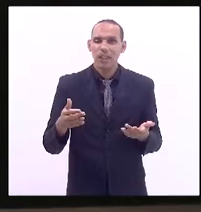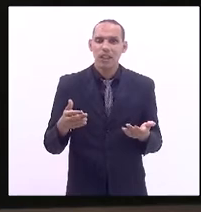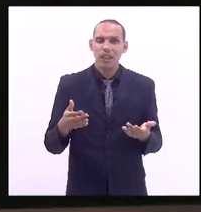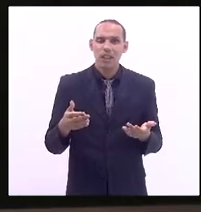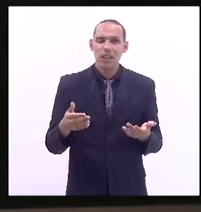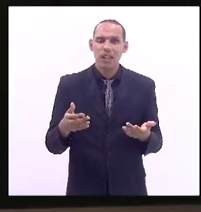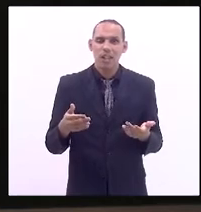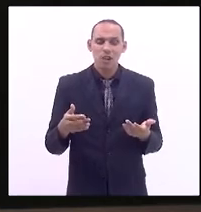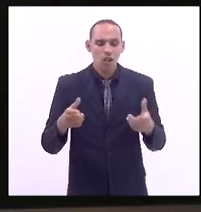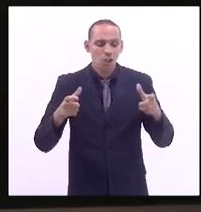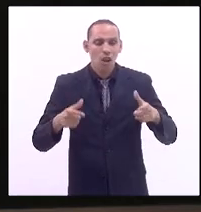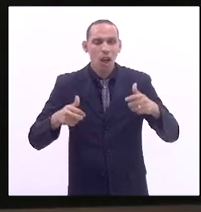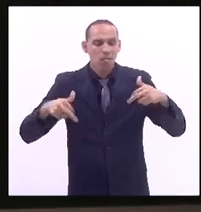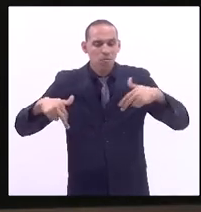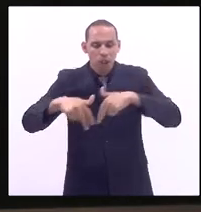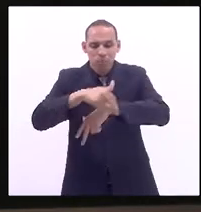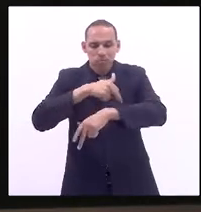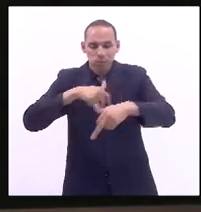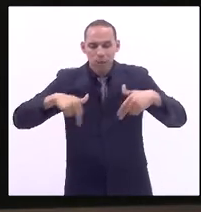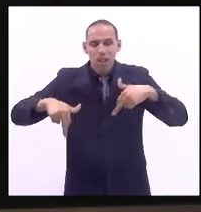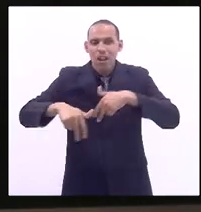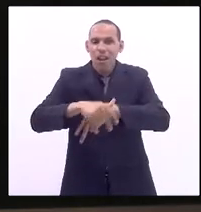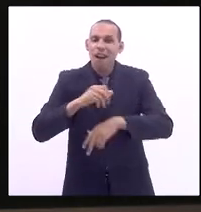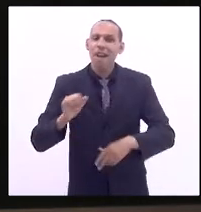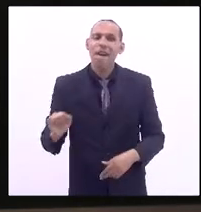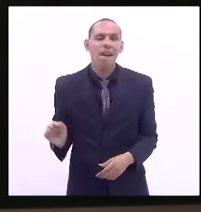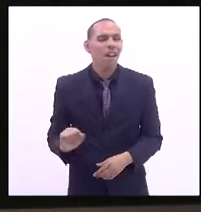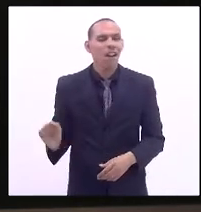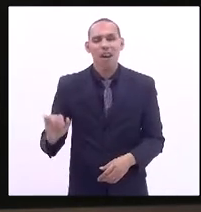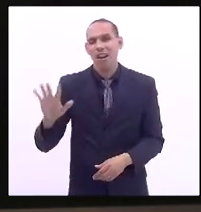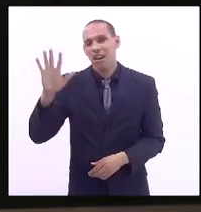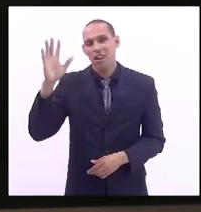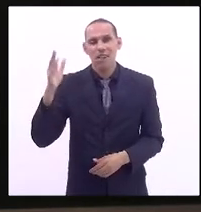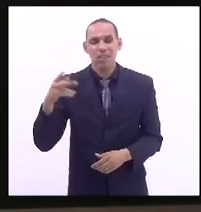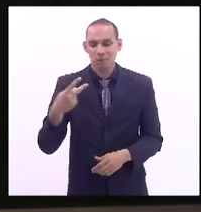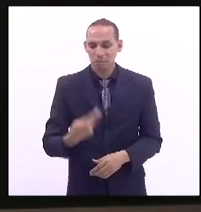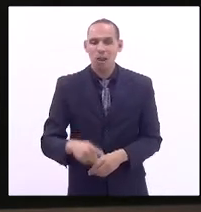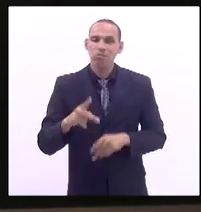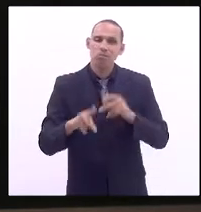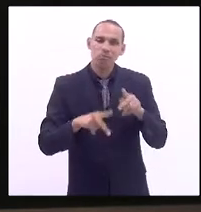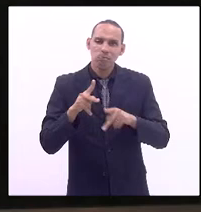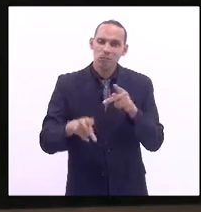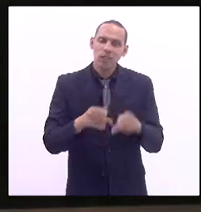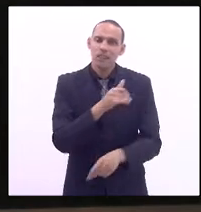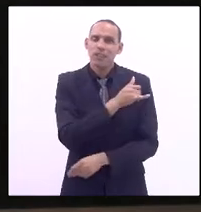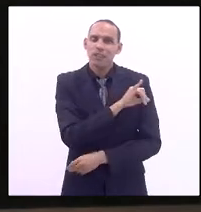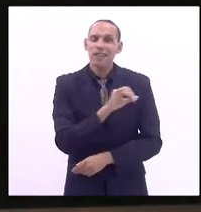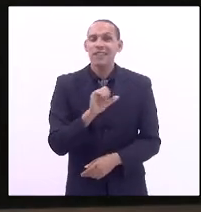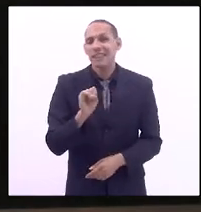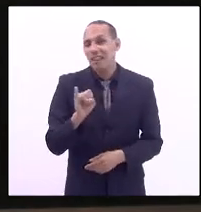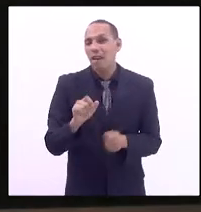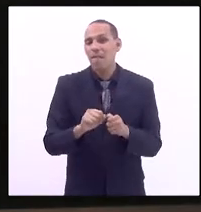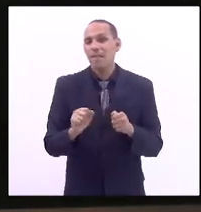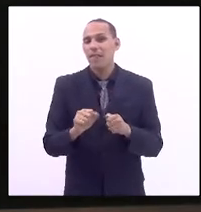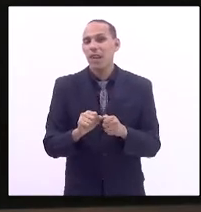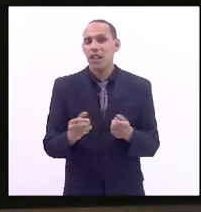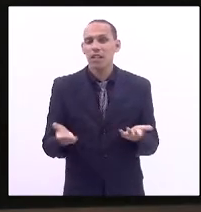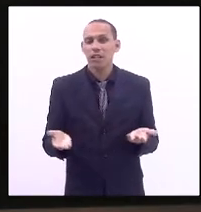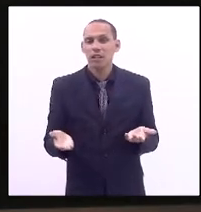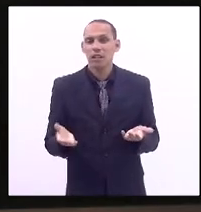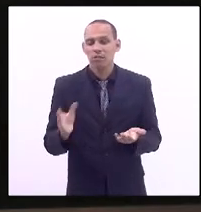é tão caro para a população da cidade do Rio de Janeiro não é se fizesse ali por exemplo